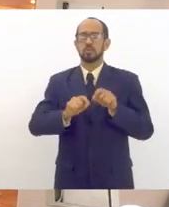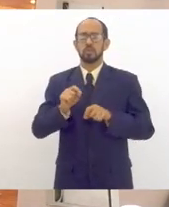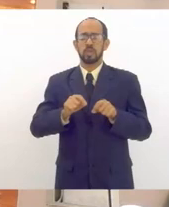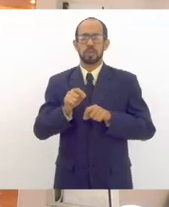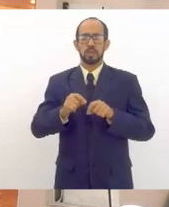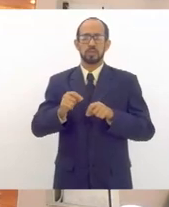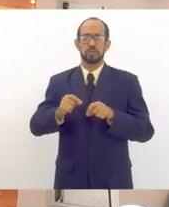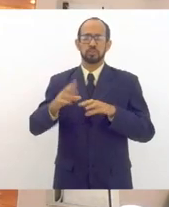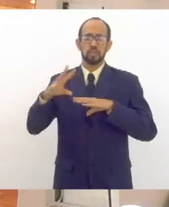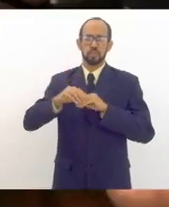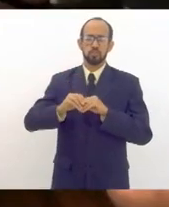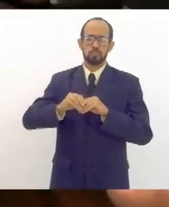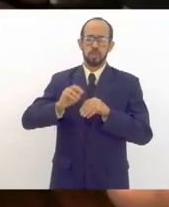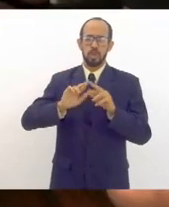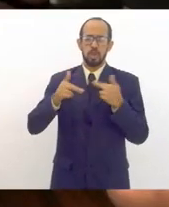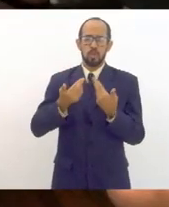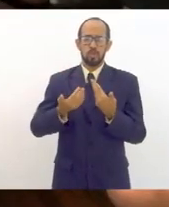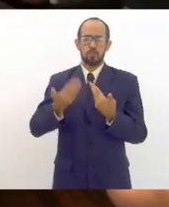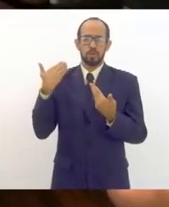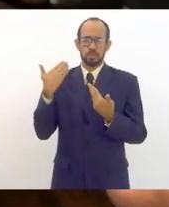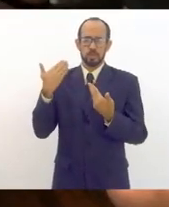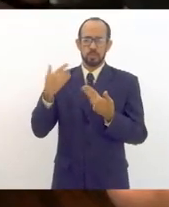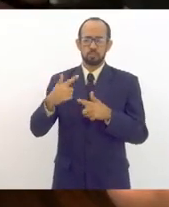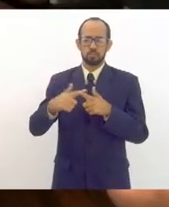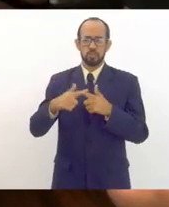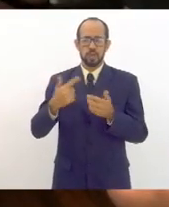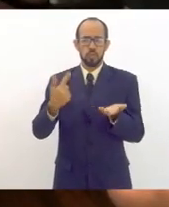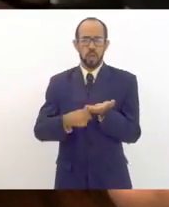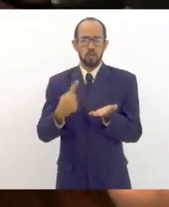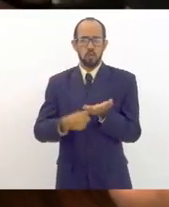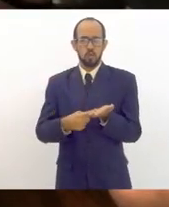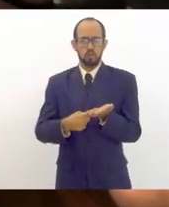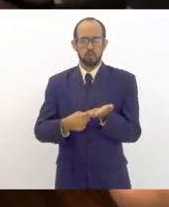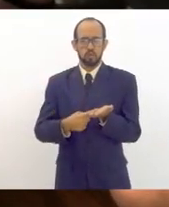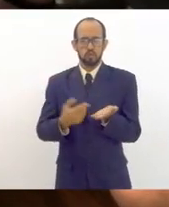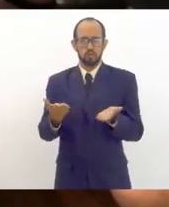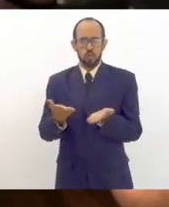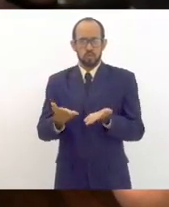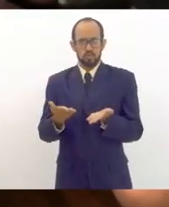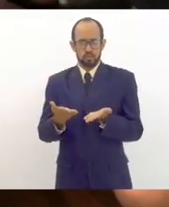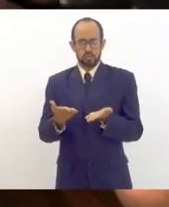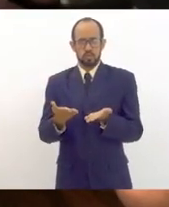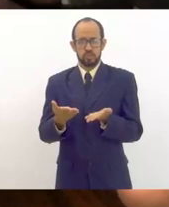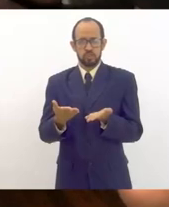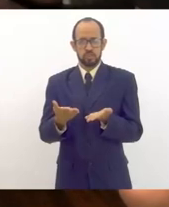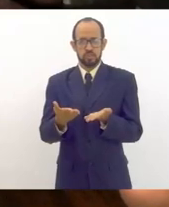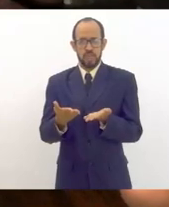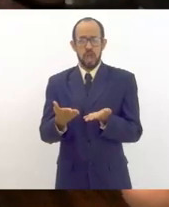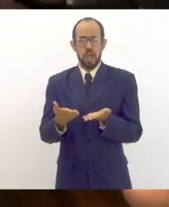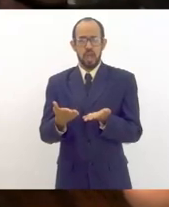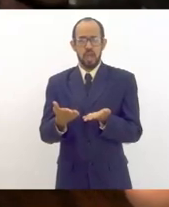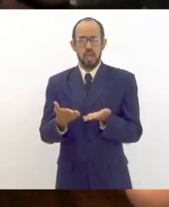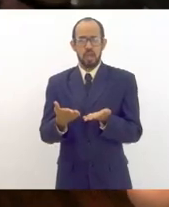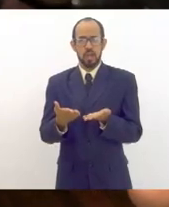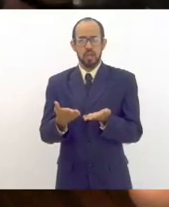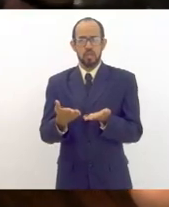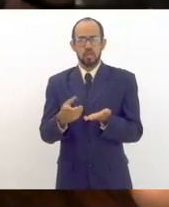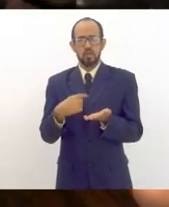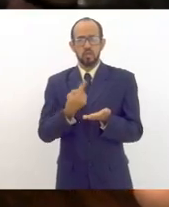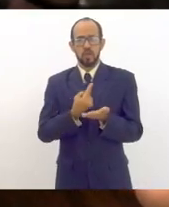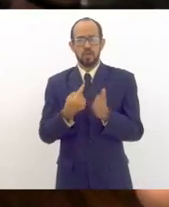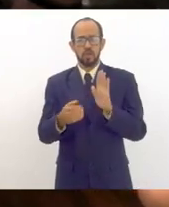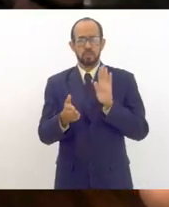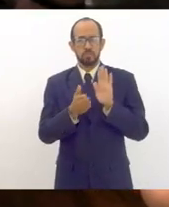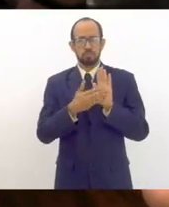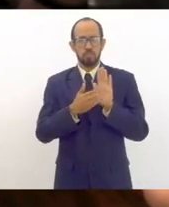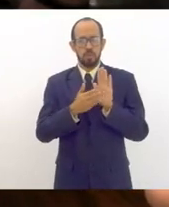anterior, porque o acordo de hoje está coerente com o que propusemos